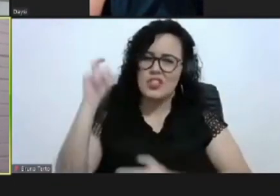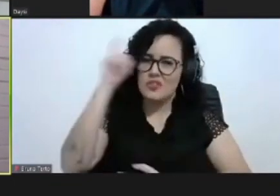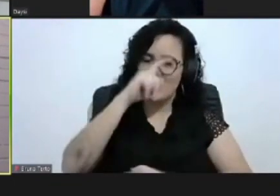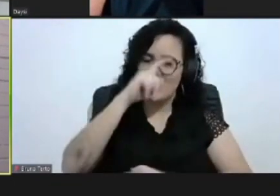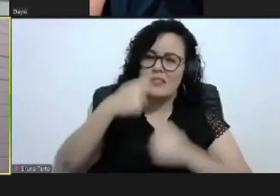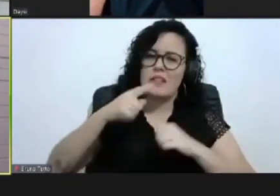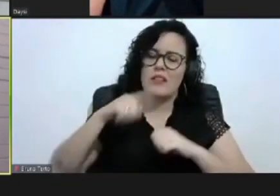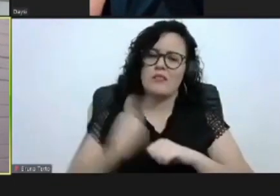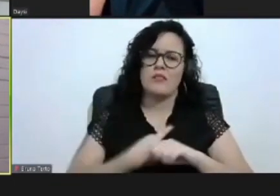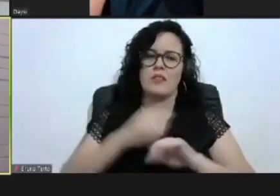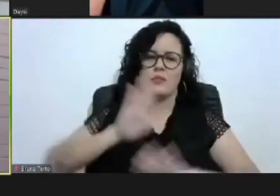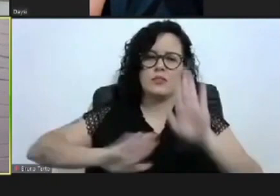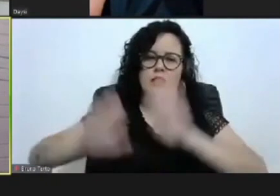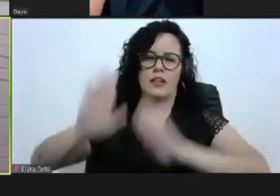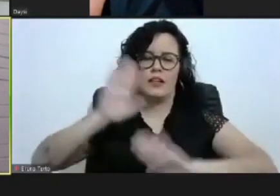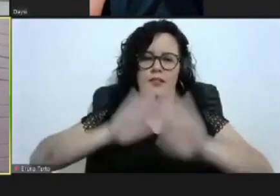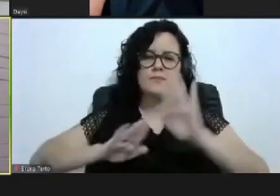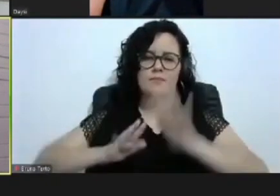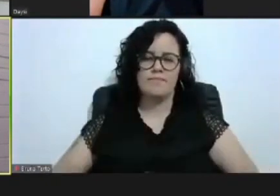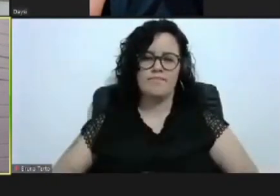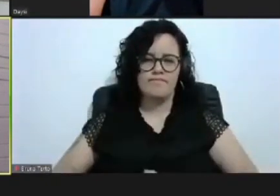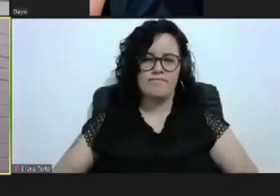cuidado.